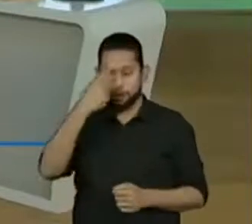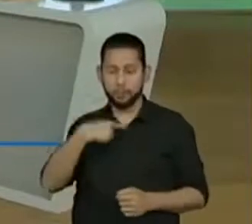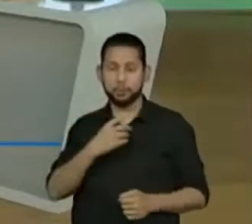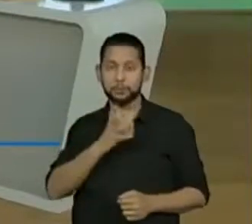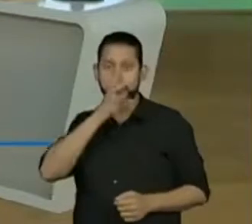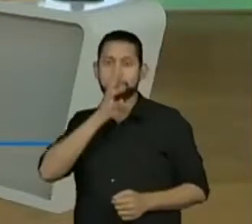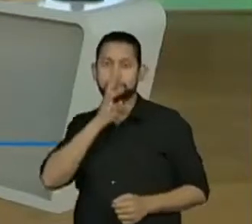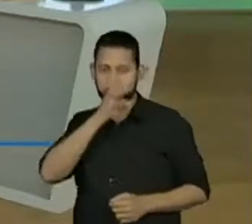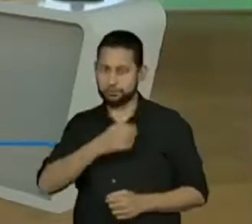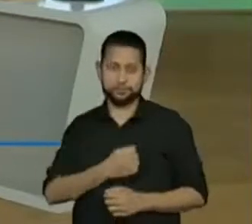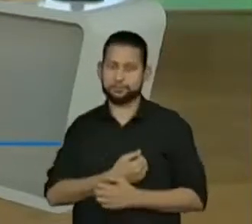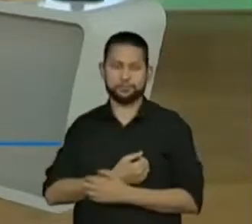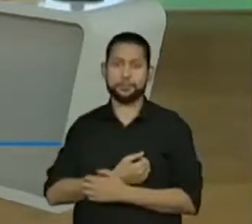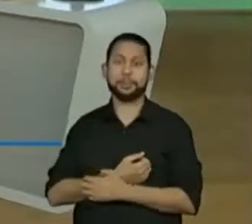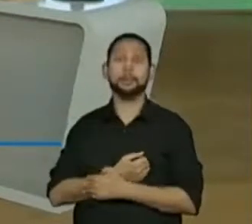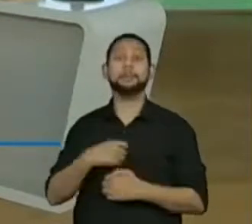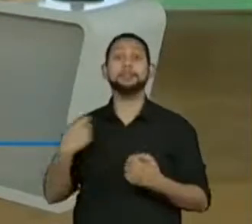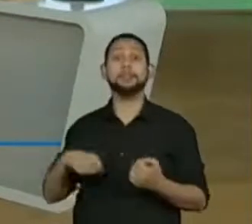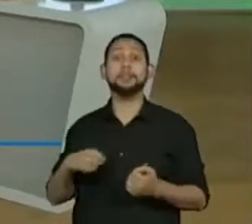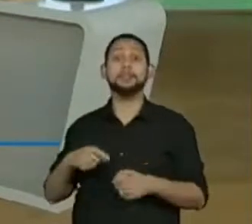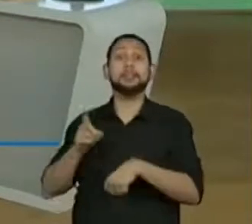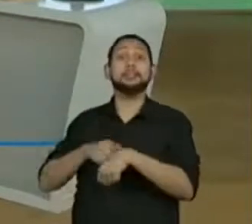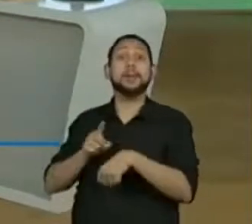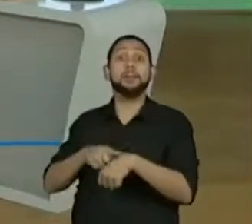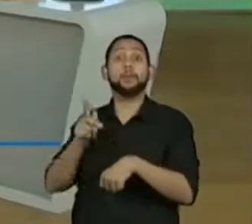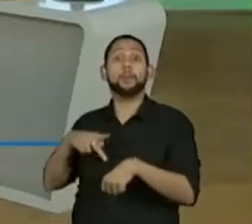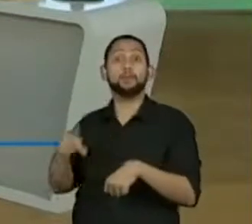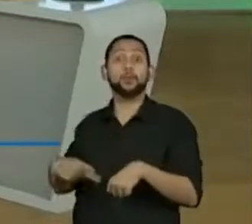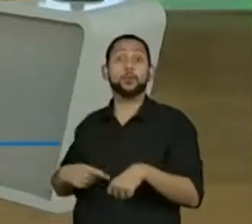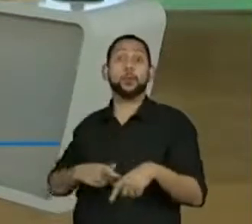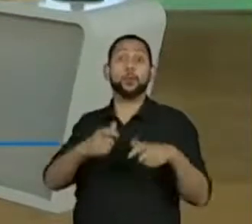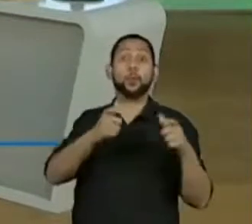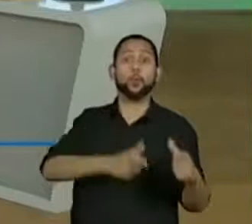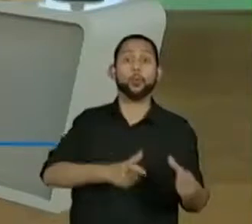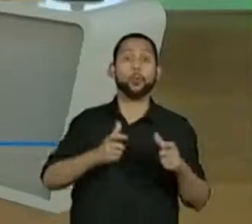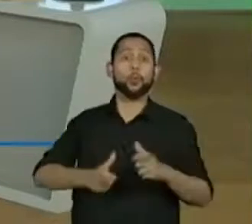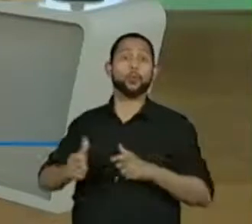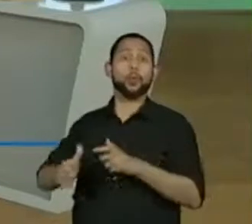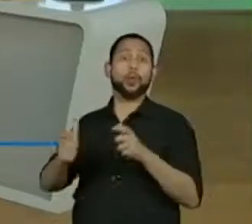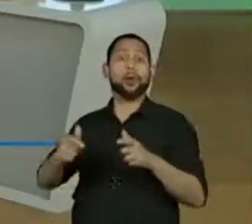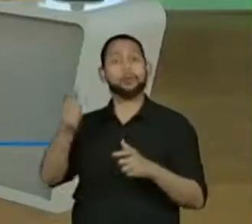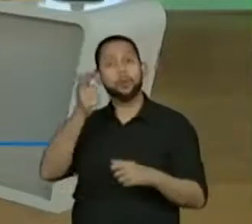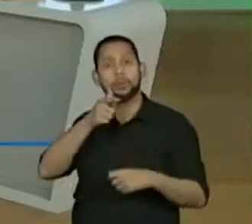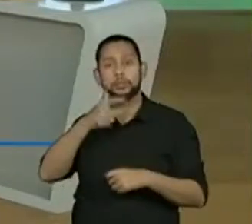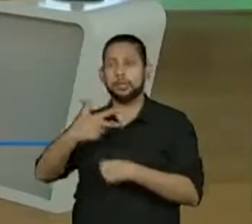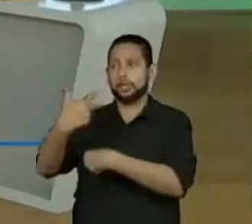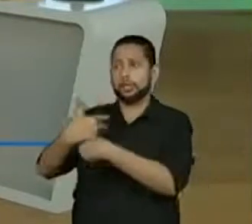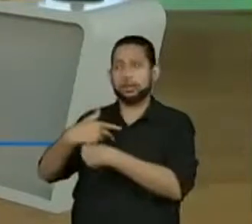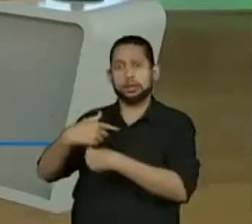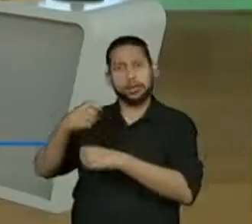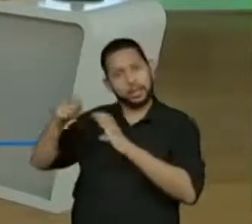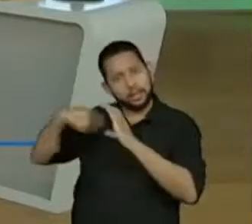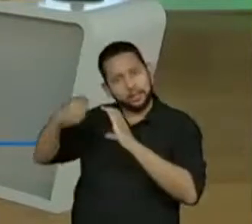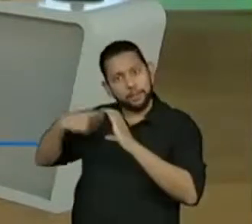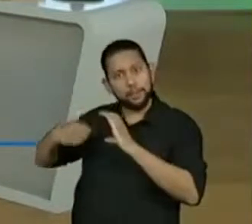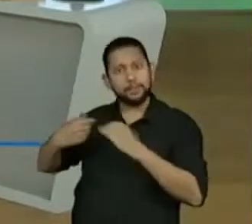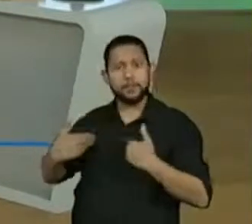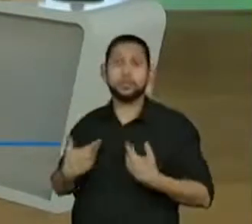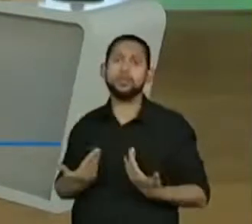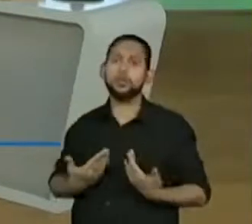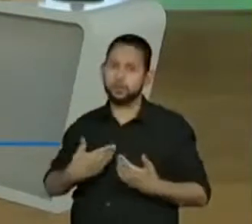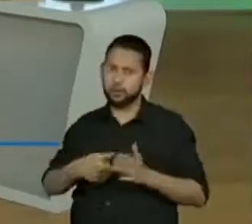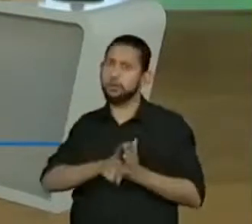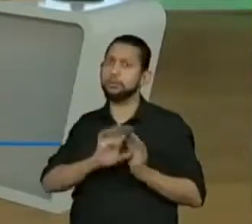fui eu que escolhi nós temos que concordar tempo espaço para a gente poder fazer os vídeos a logística aqui da